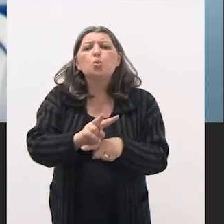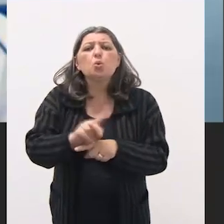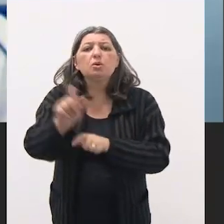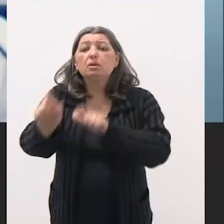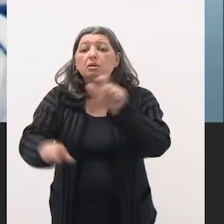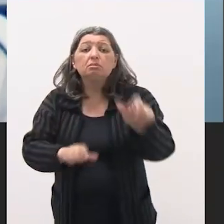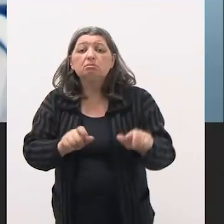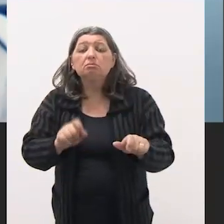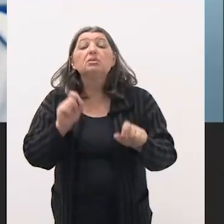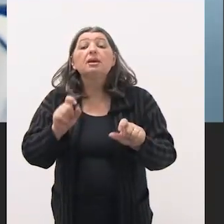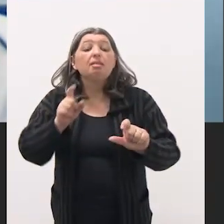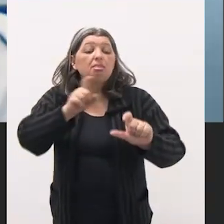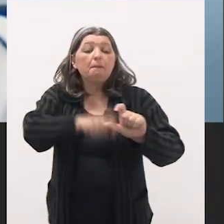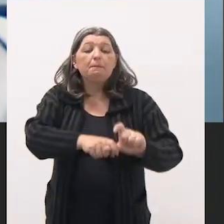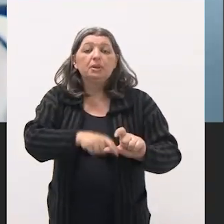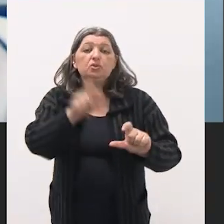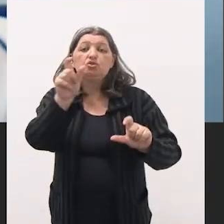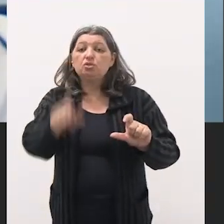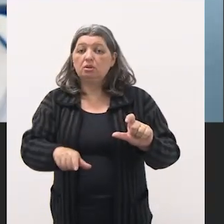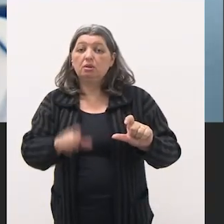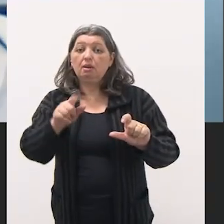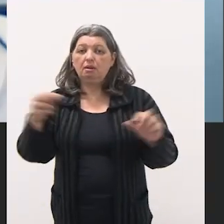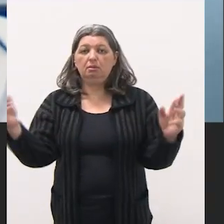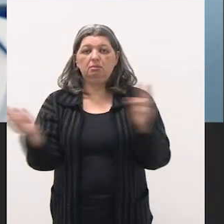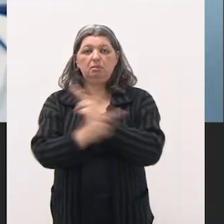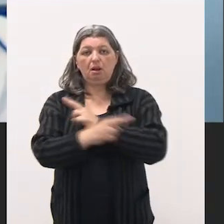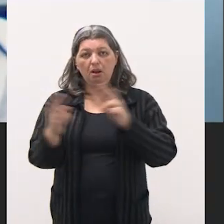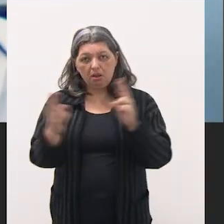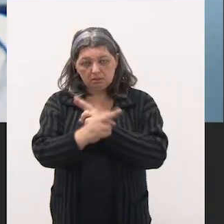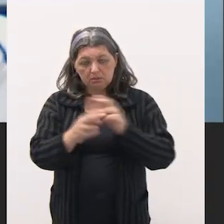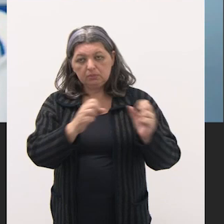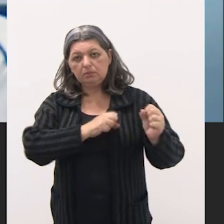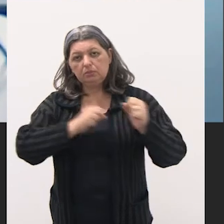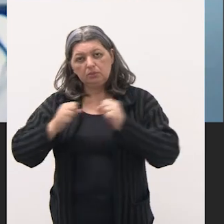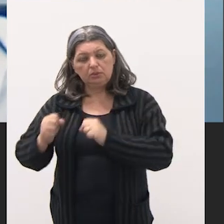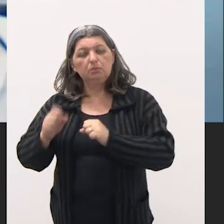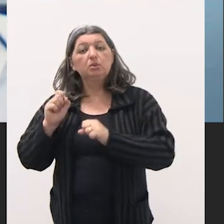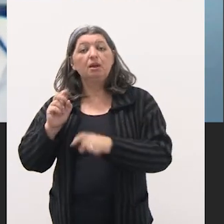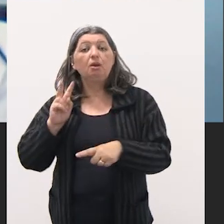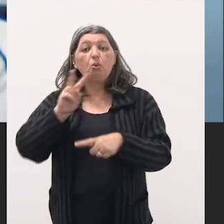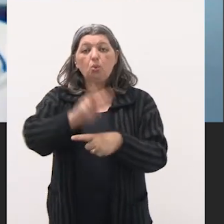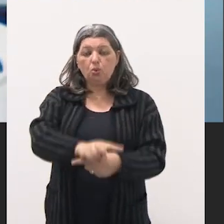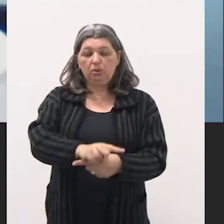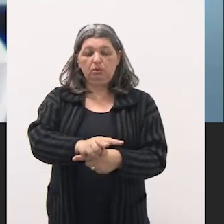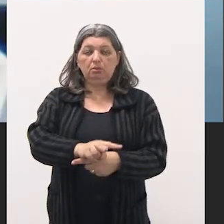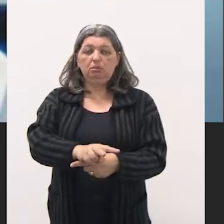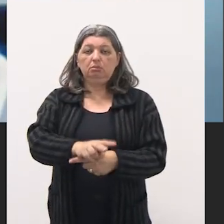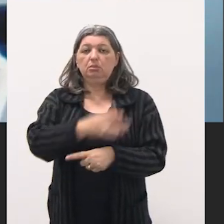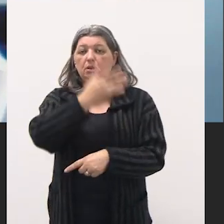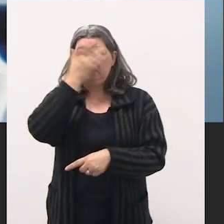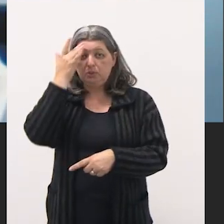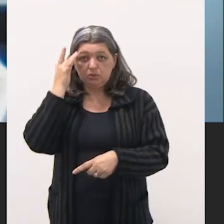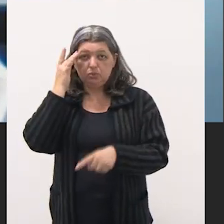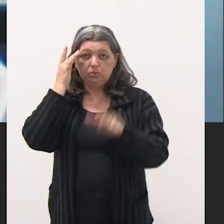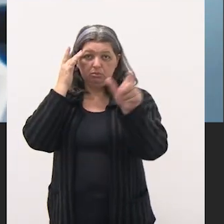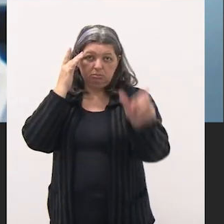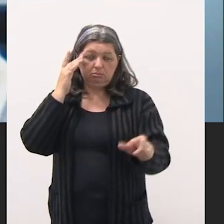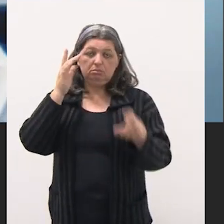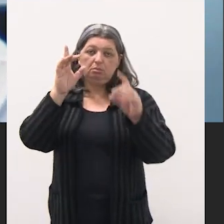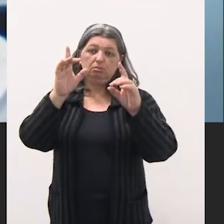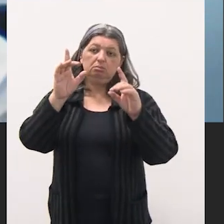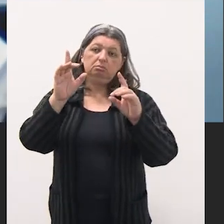depende de quem? Então, essa relação de poder de quem cuida para a pessoa